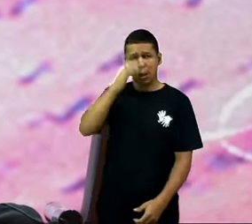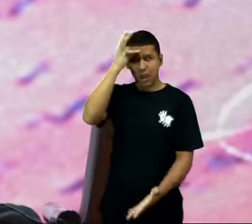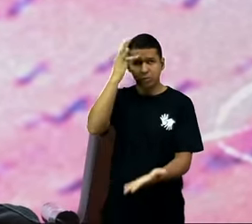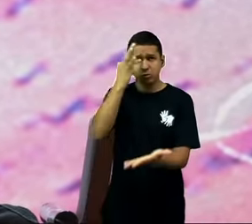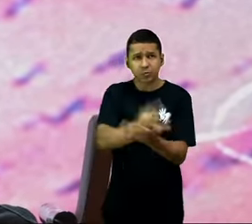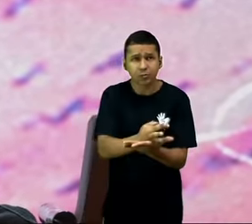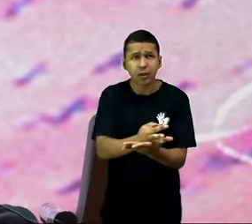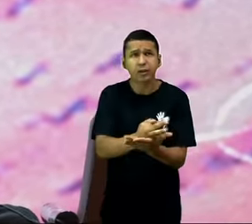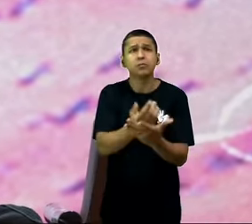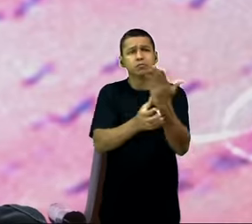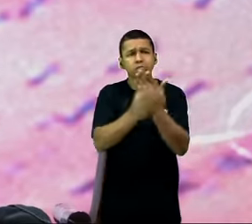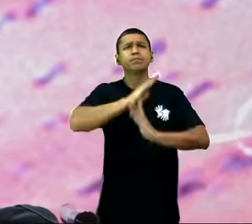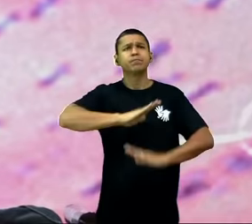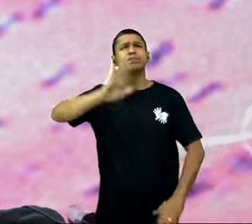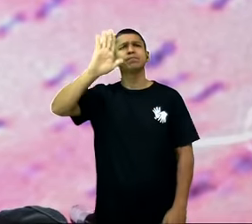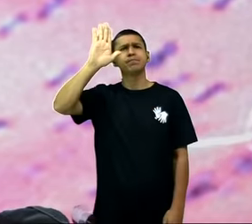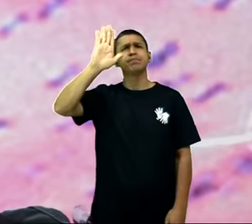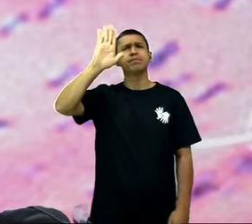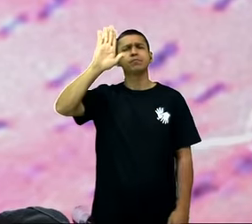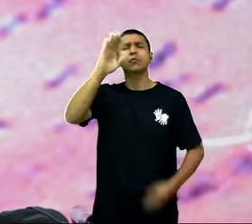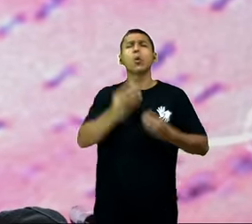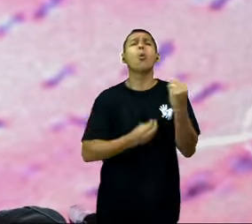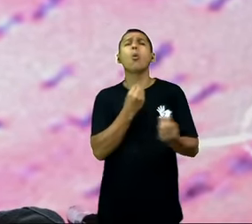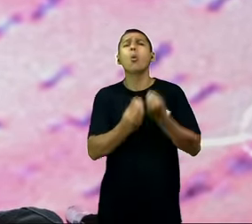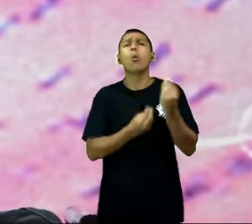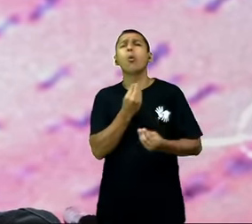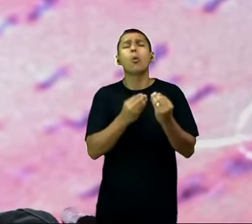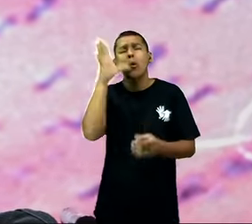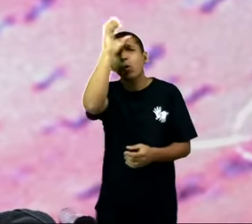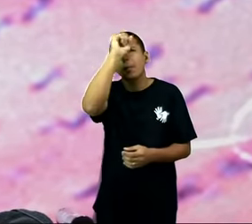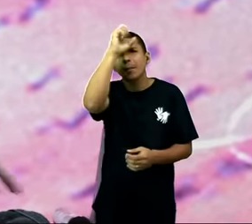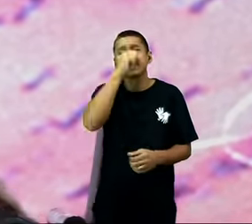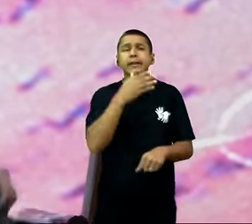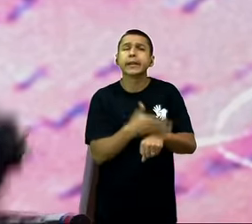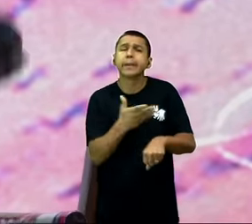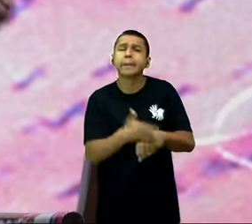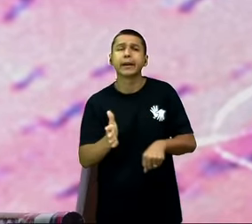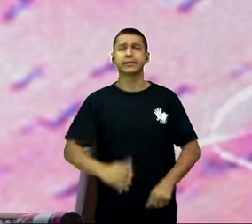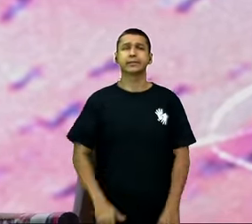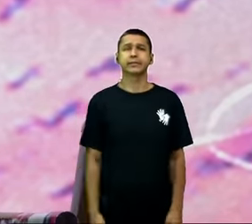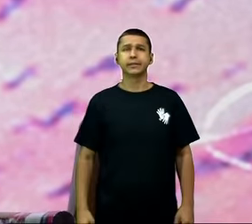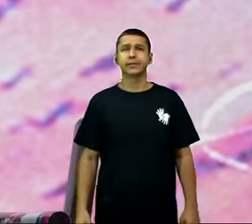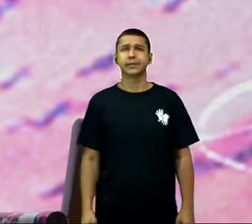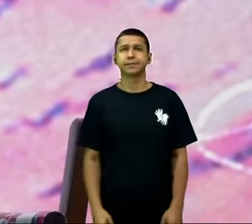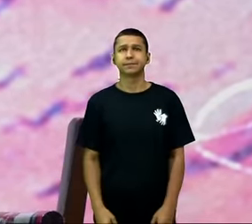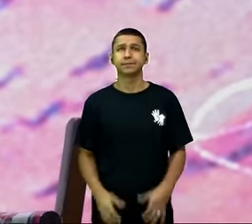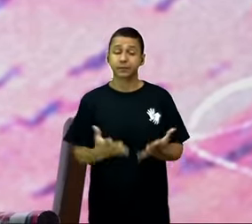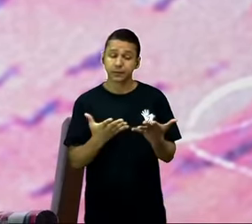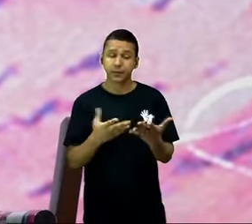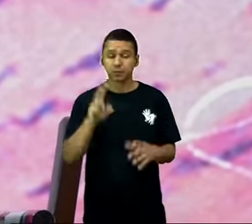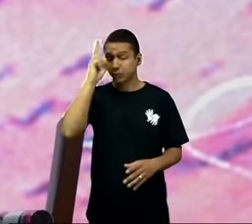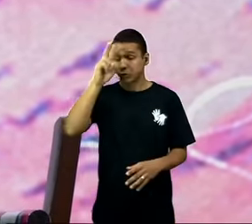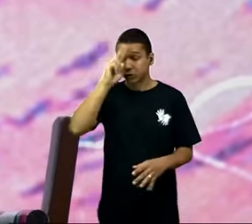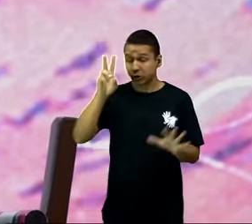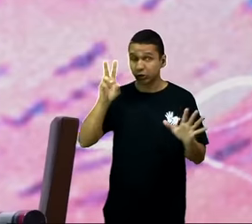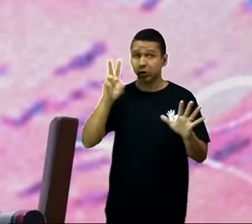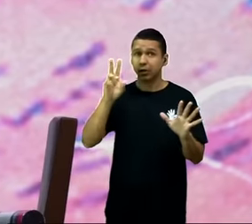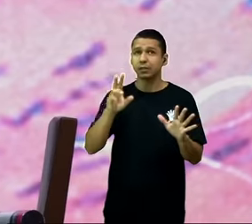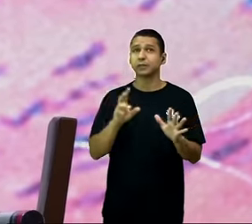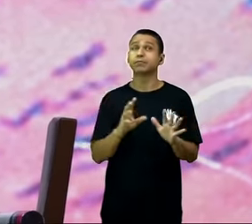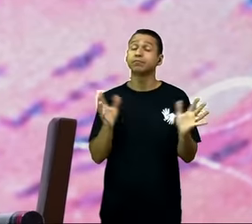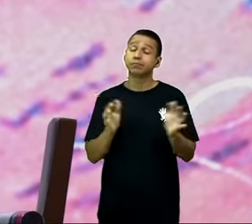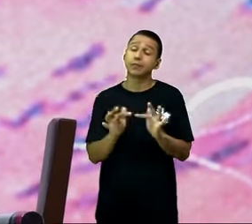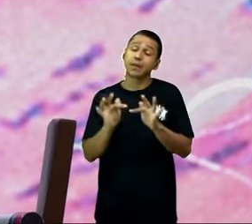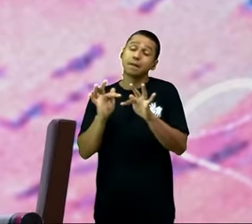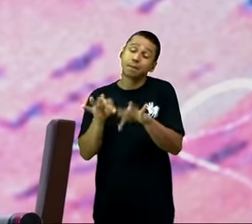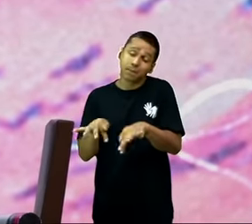eu quero. Pastor, como é que a gente aprende isso na prática? Vamos lá. Então a nossa história, nós vamos tentar terminar ela, que eu estou tentando terminar uns domingos